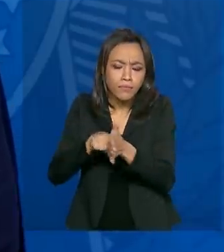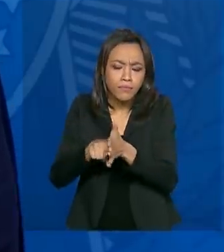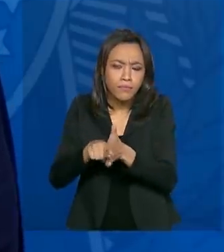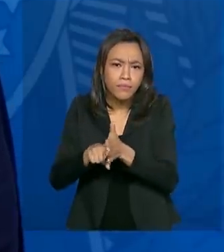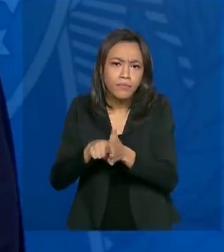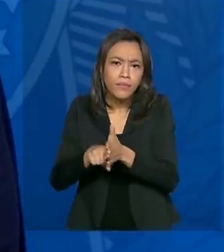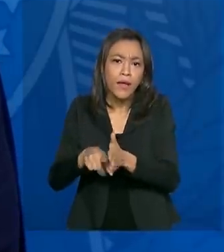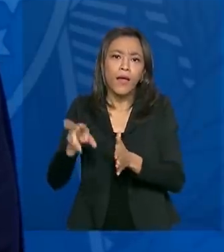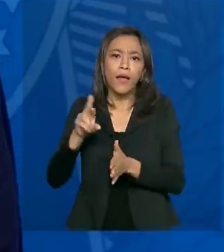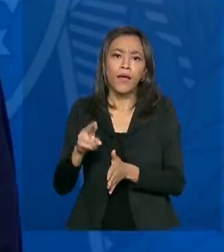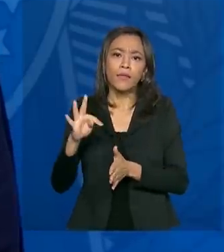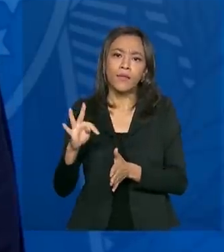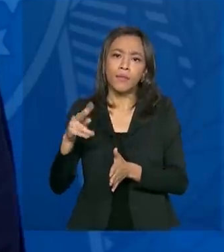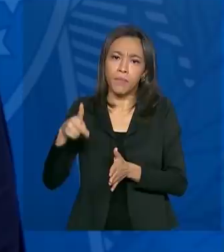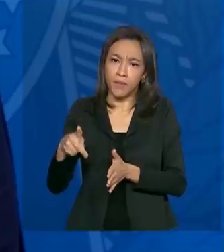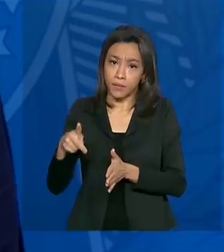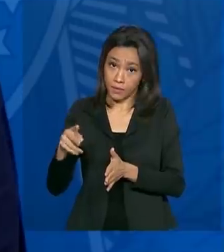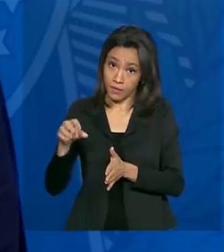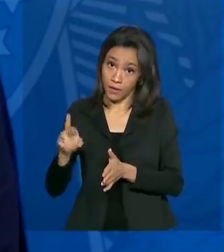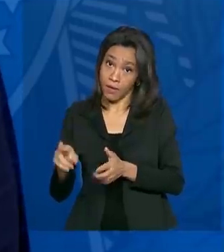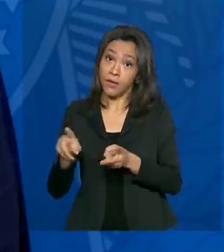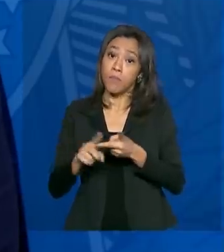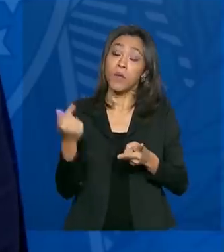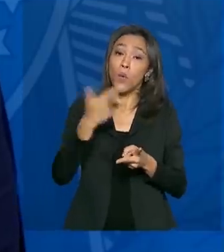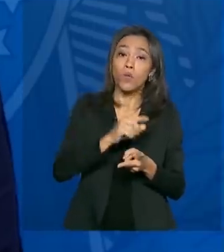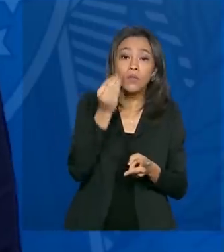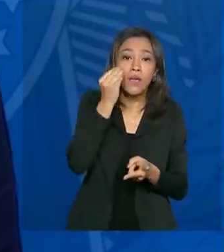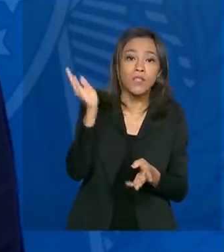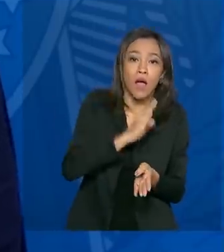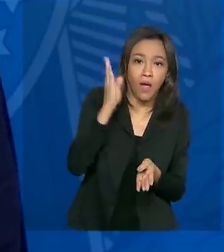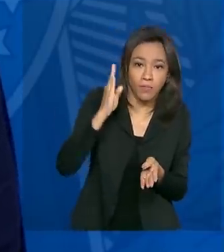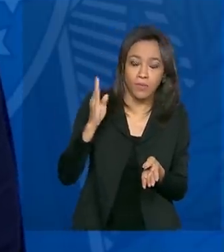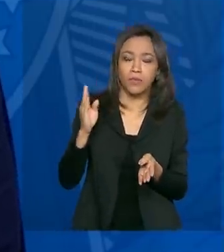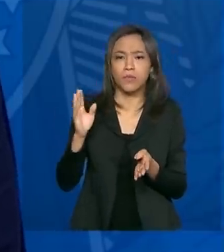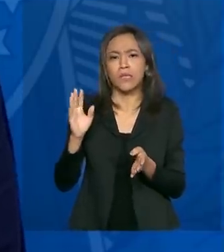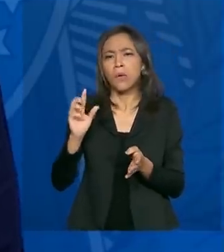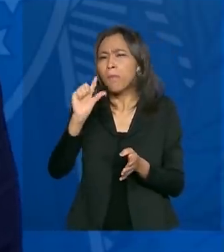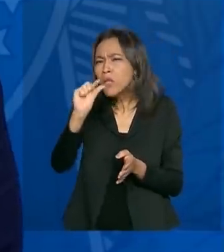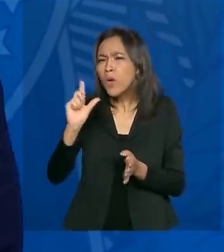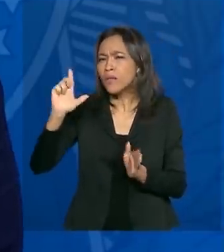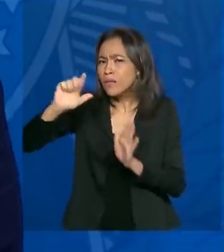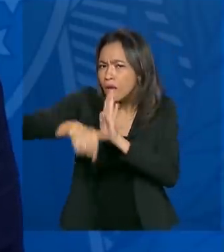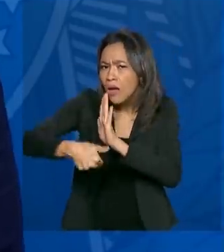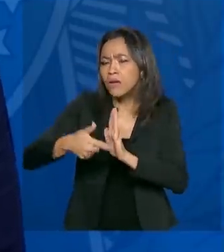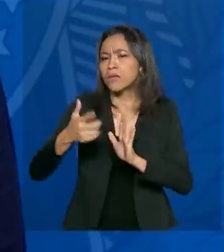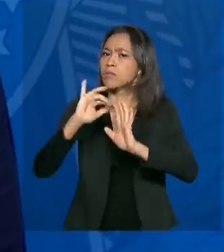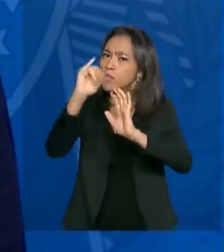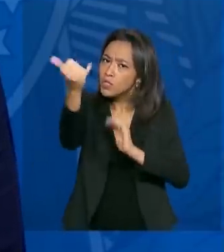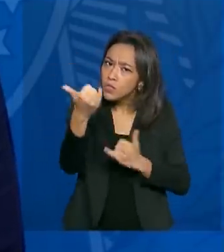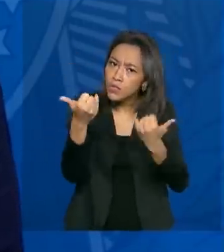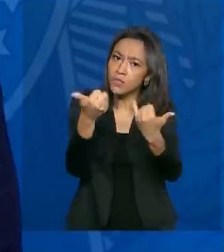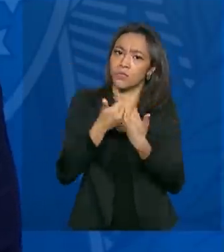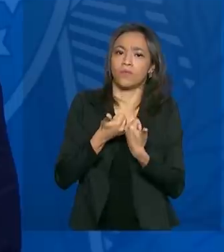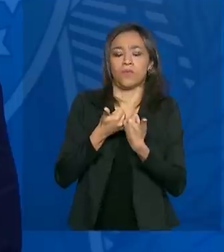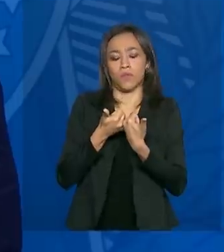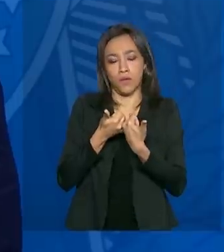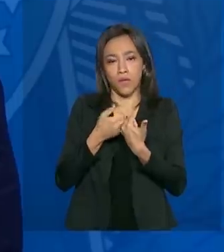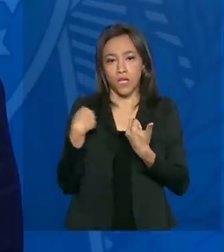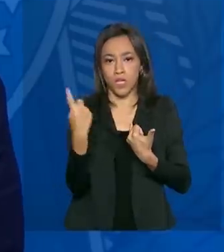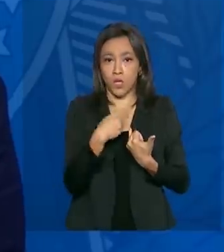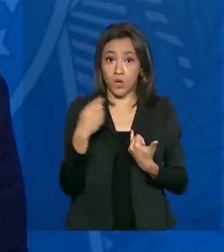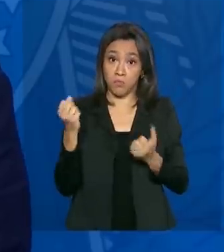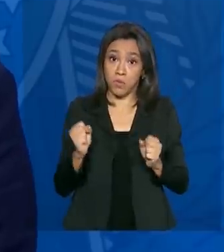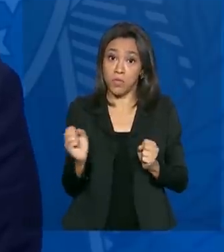RT-PCR quanto pelo teste rápido, a gente possa ter um menor atraso na divulgação dessas informações que a gente pode justamente